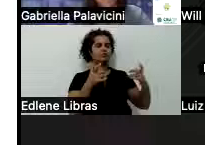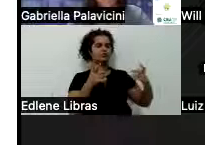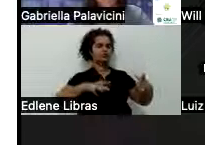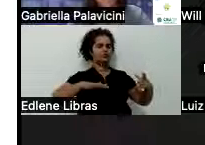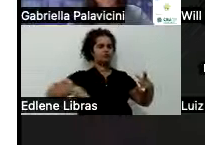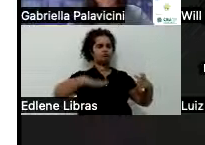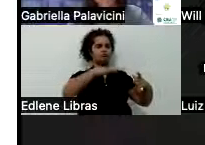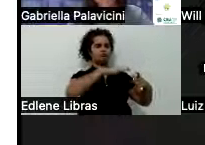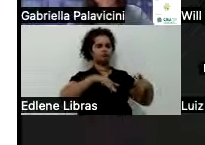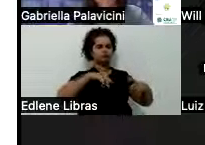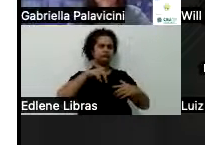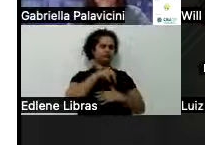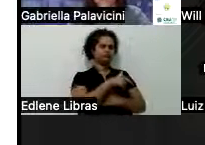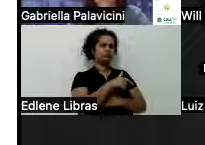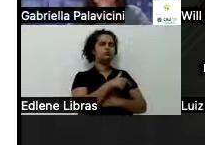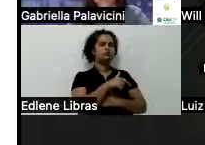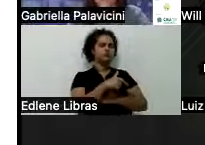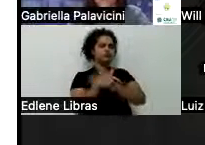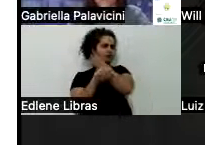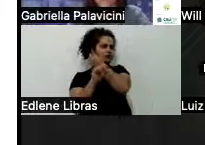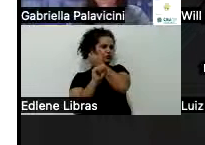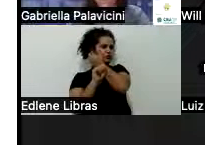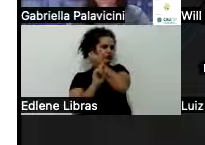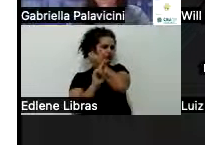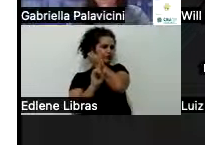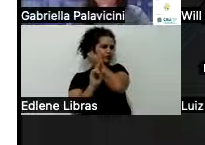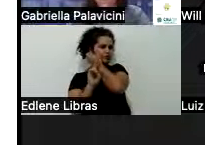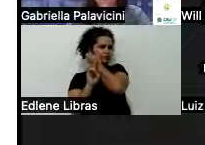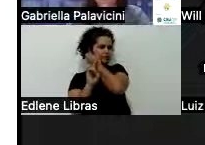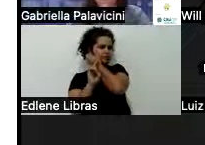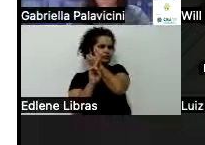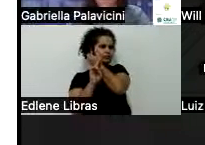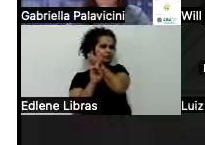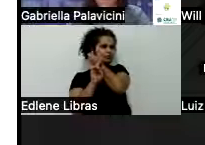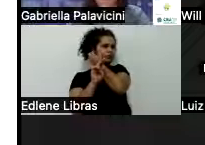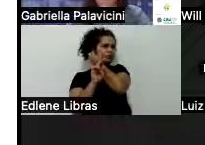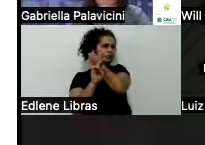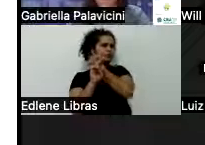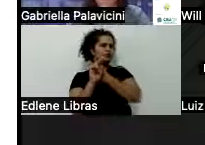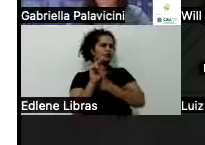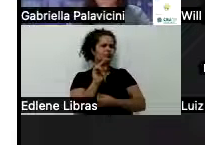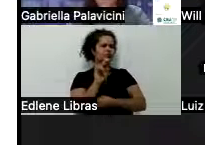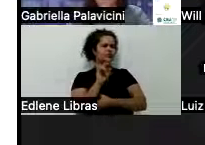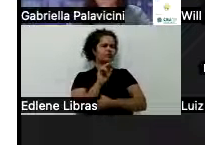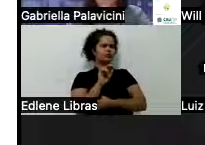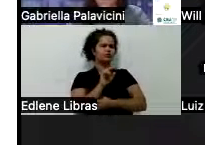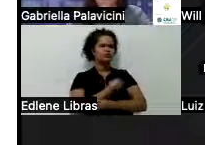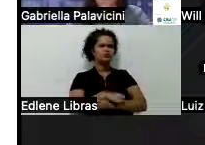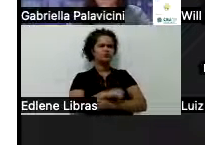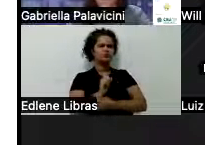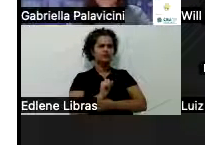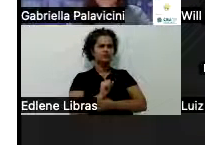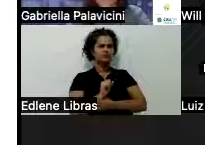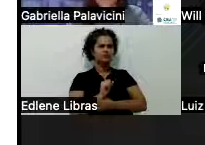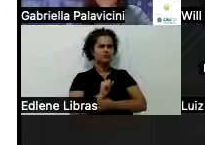de pedestres, eles consideram como superias, por isso que eles somam 6 casos hoje, apesar de só